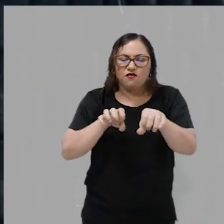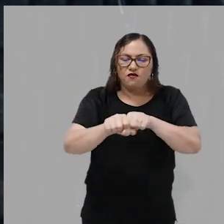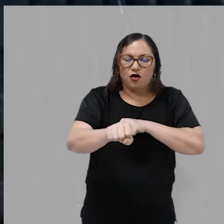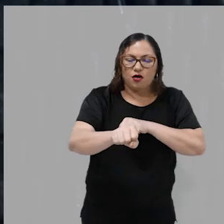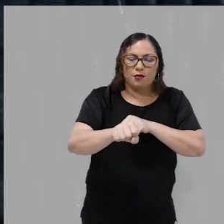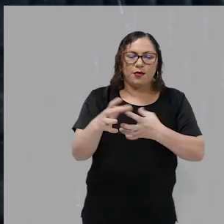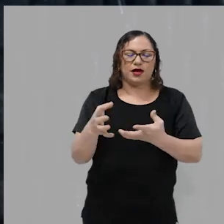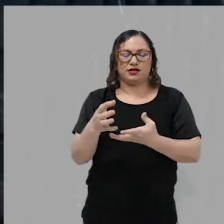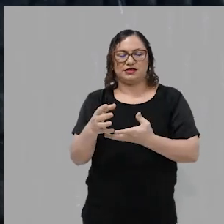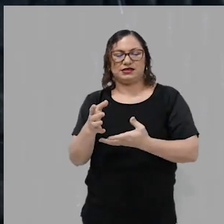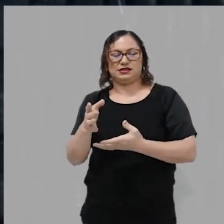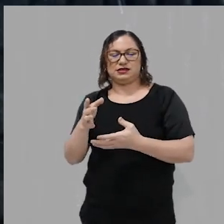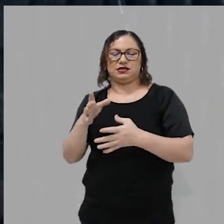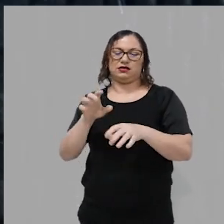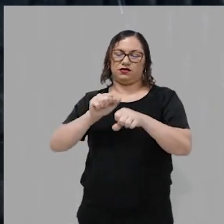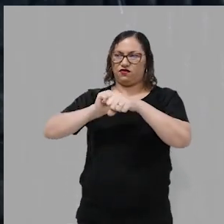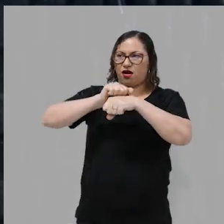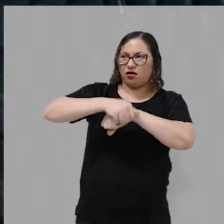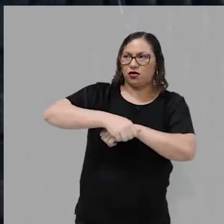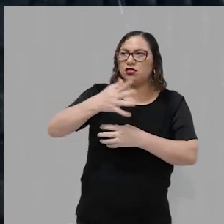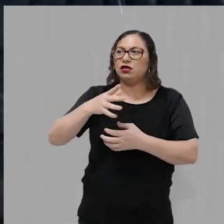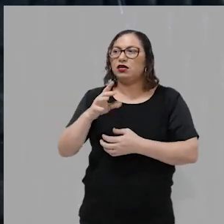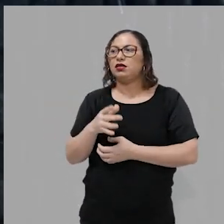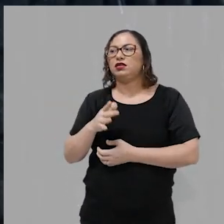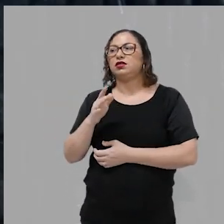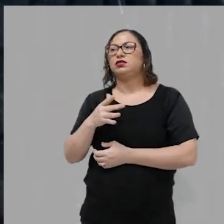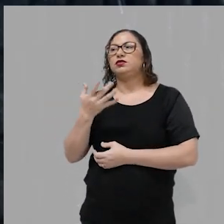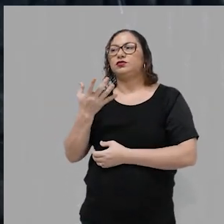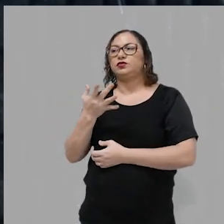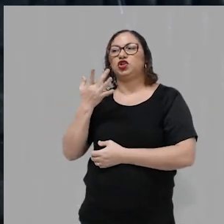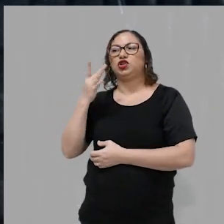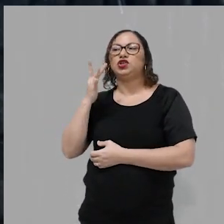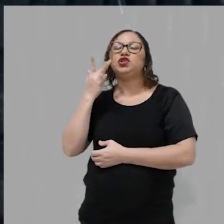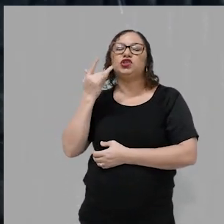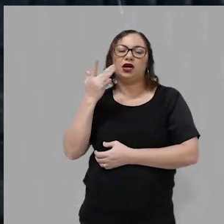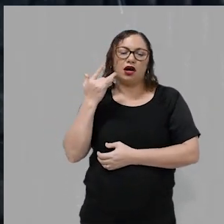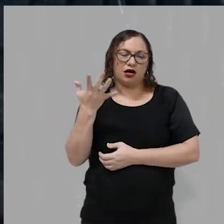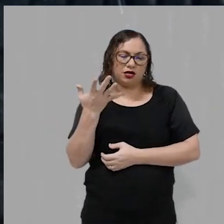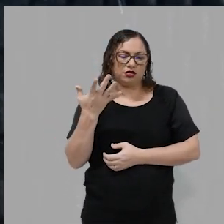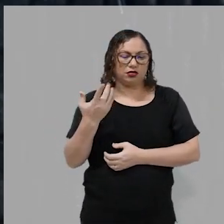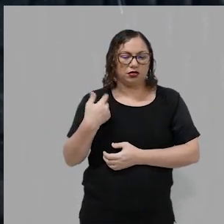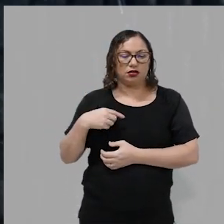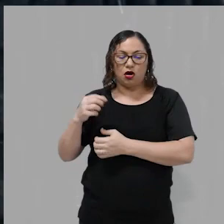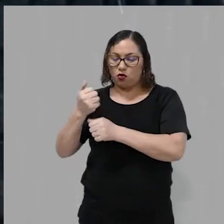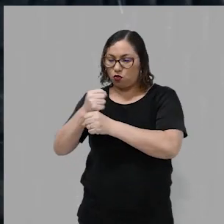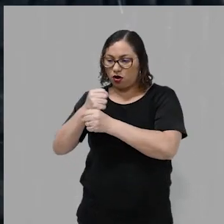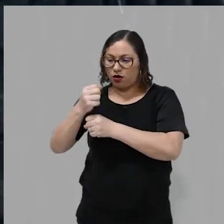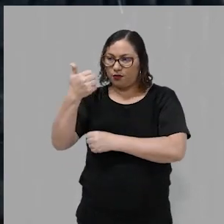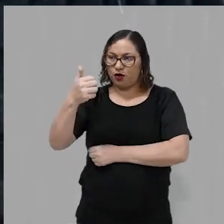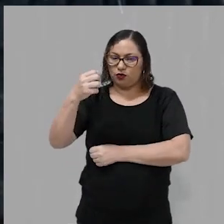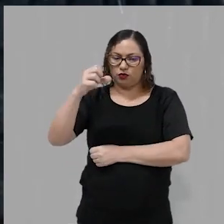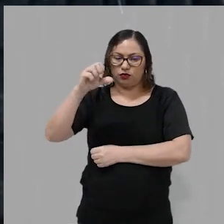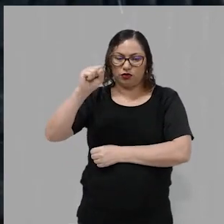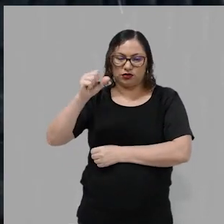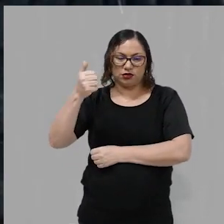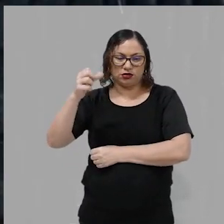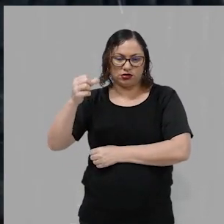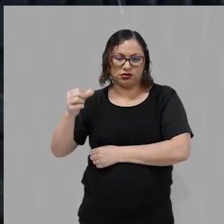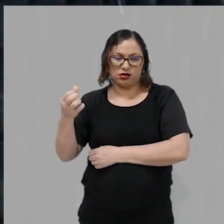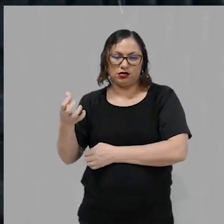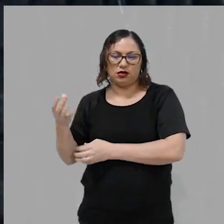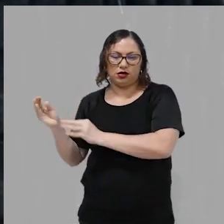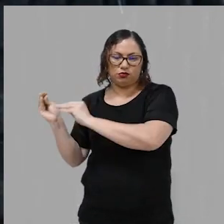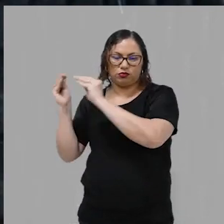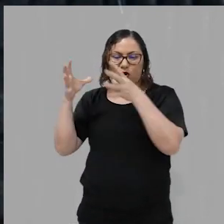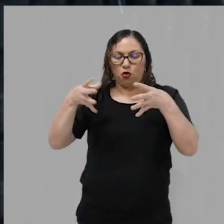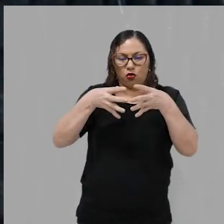uma faculdade de belas artes. Tanto é, em 1816, desembarcaram no Rio de Janeiro um grupo de artistas franceses,